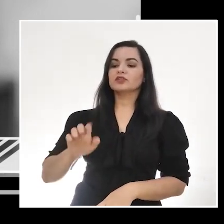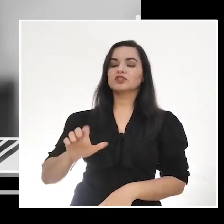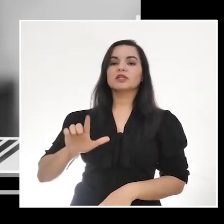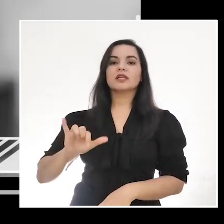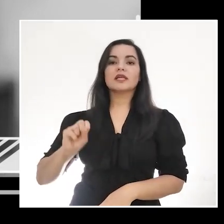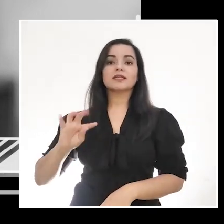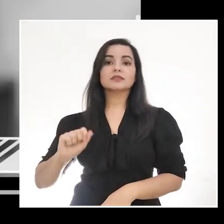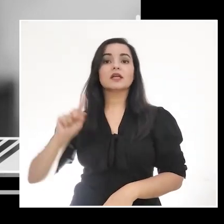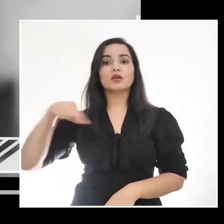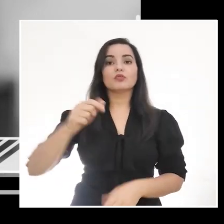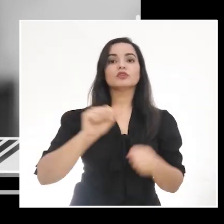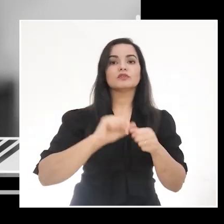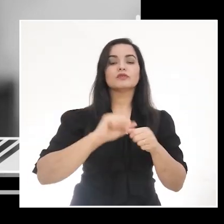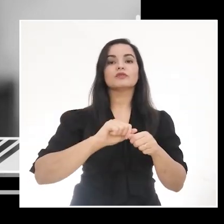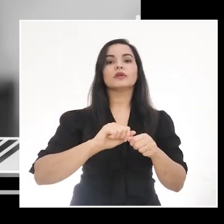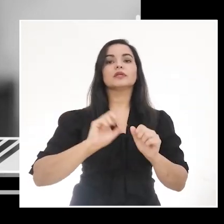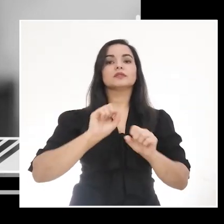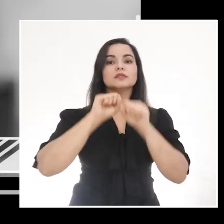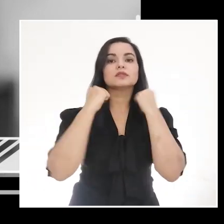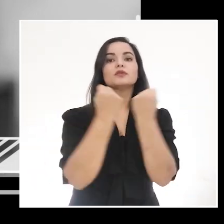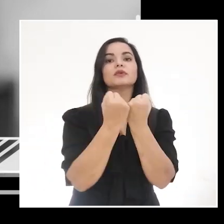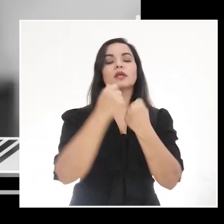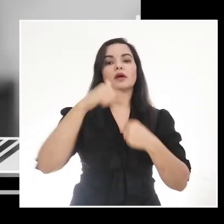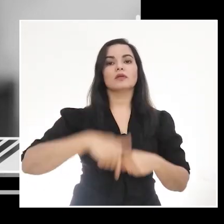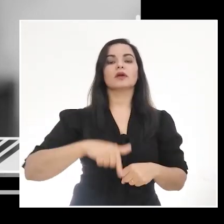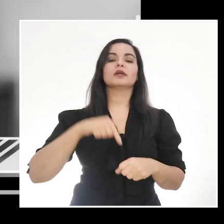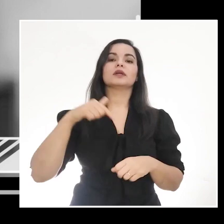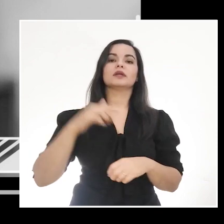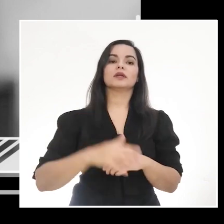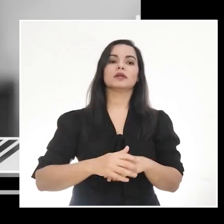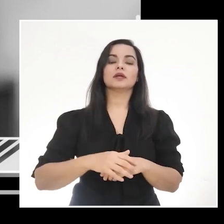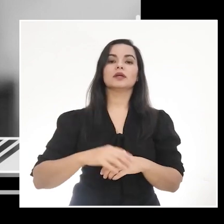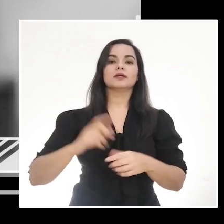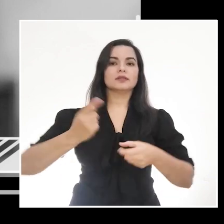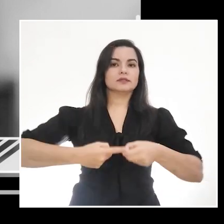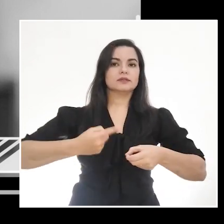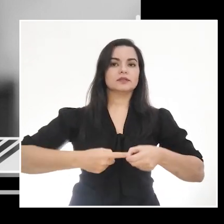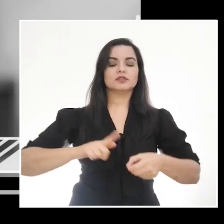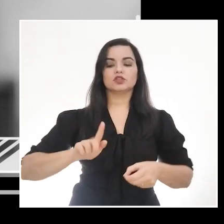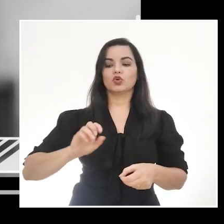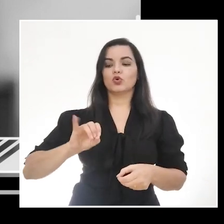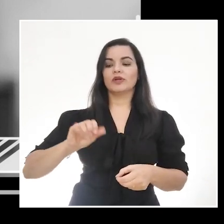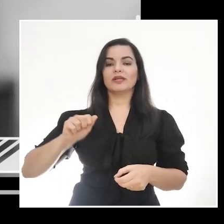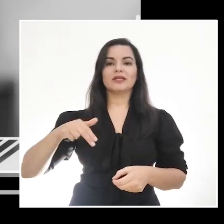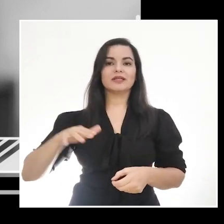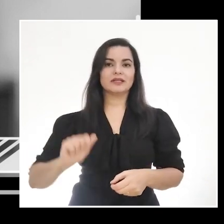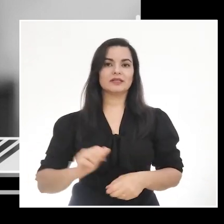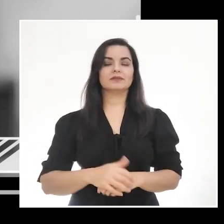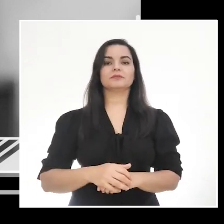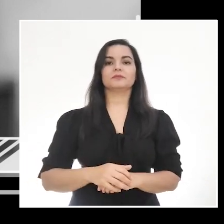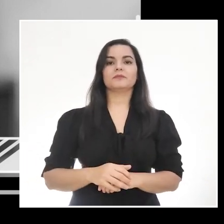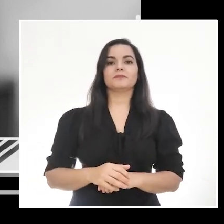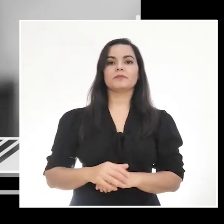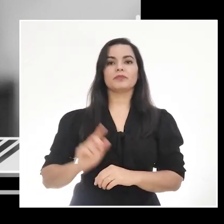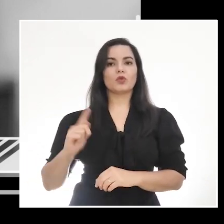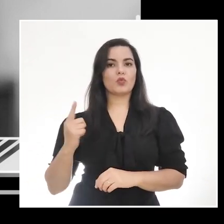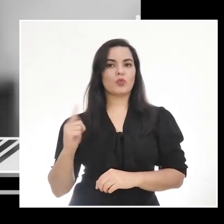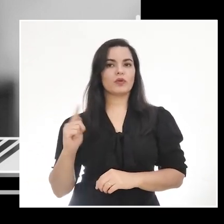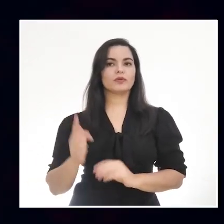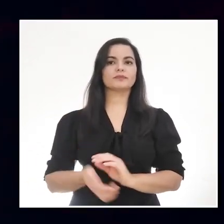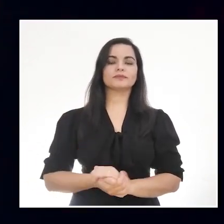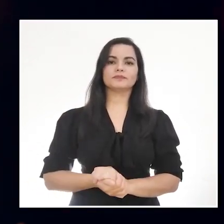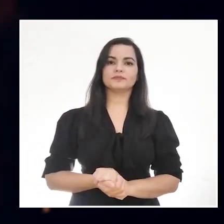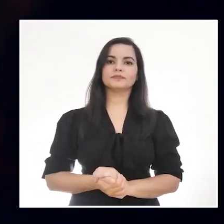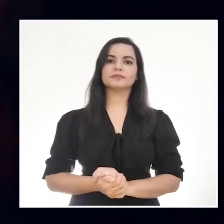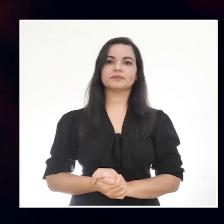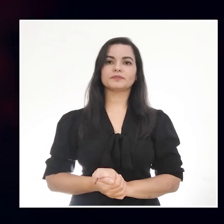evangelista. Depois, então, sendo ordenado pastor, sendo formado pelo Seminário Presbiteriano Brasil Central, aqui da cidade de Goiânia.